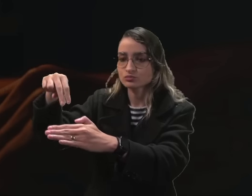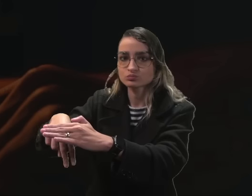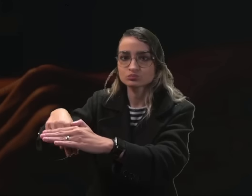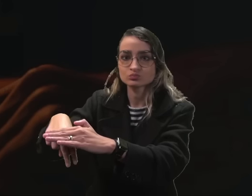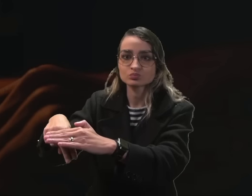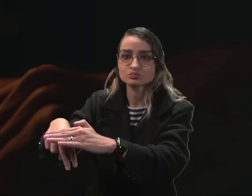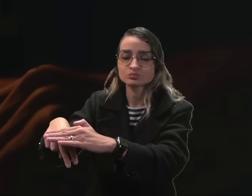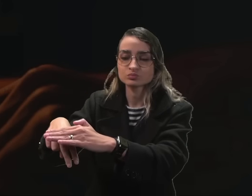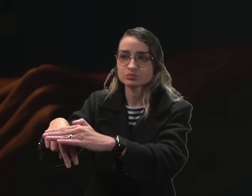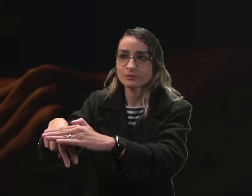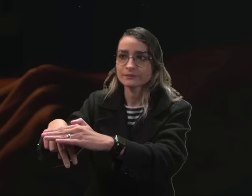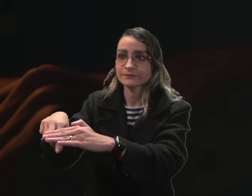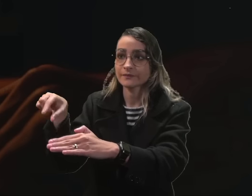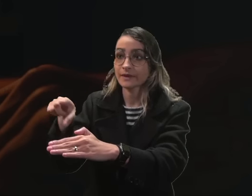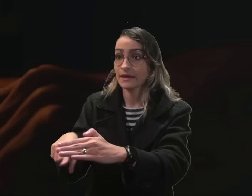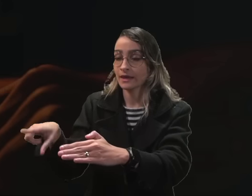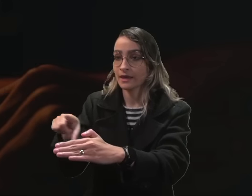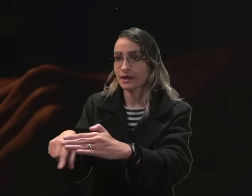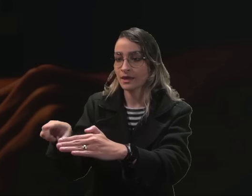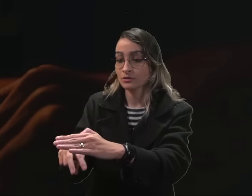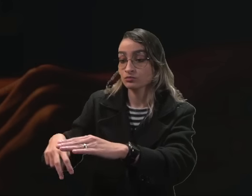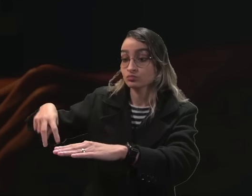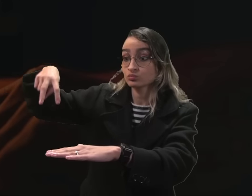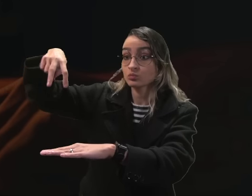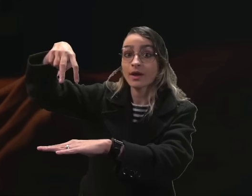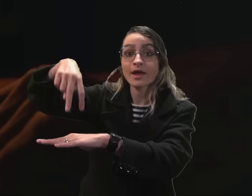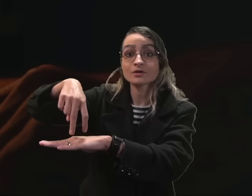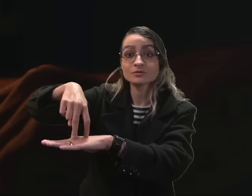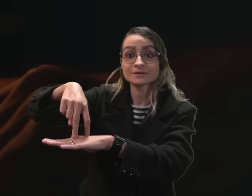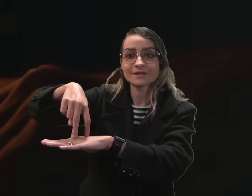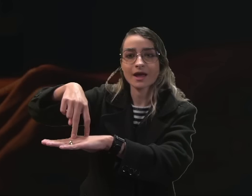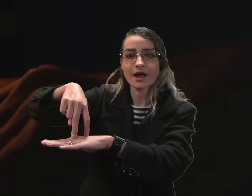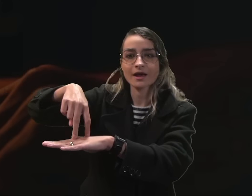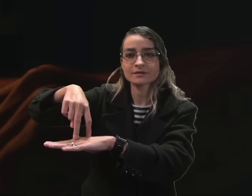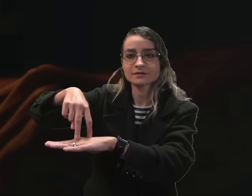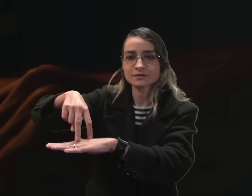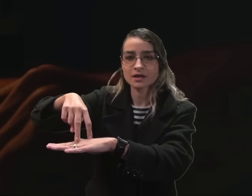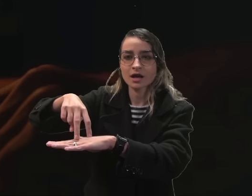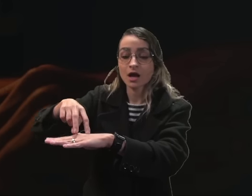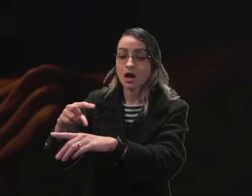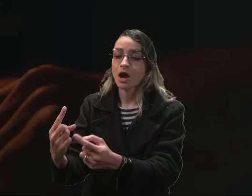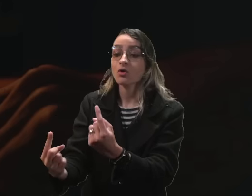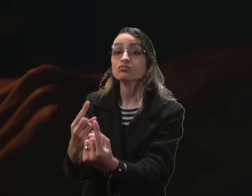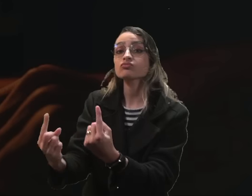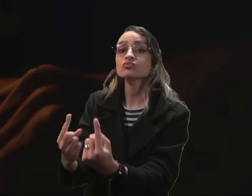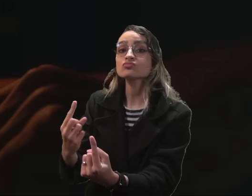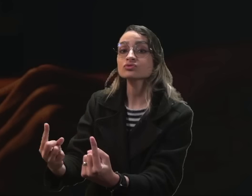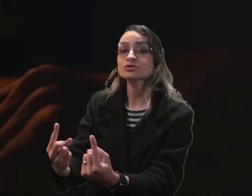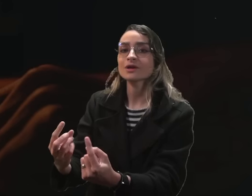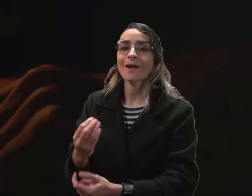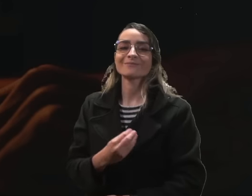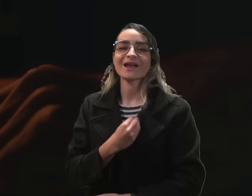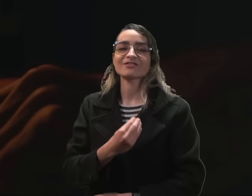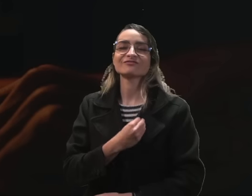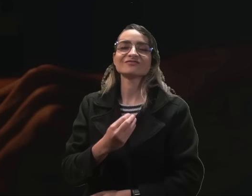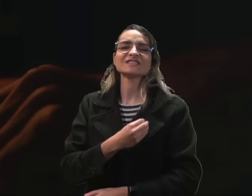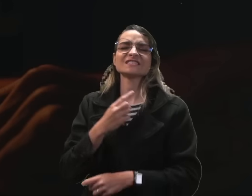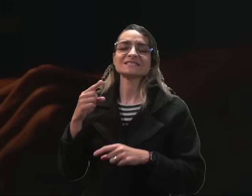vergonha e horror eterno aqui nós temos o mesmo paralelo um tempo de fim da graça as sete últimas pragas a